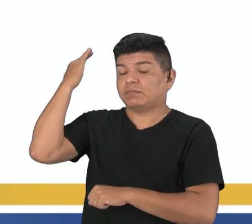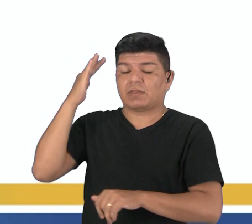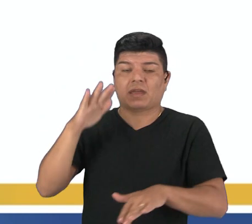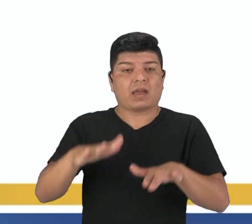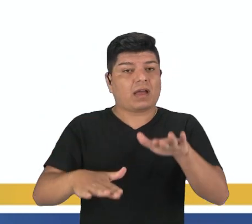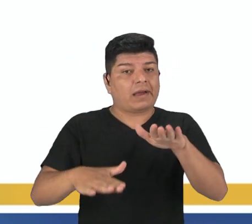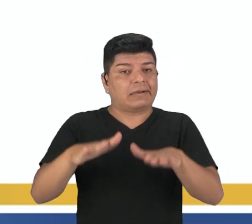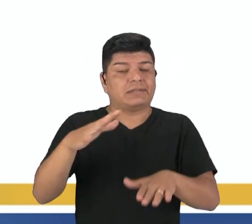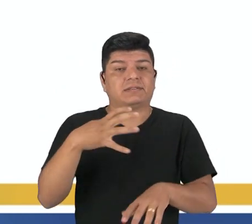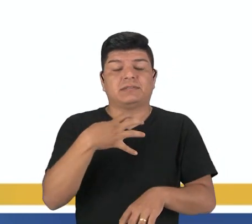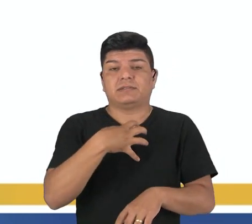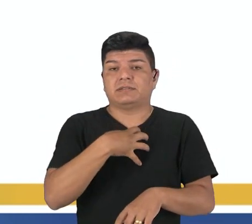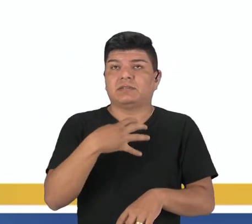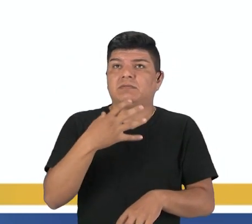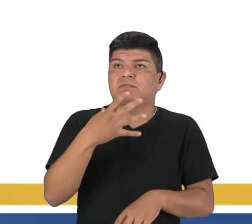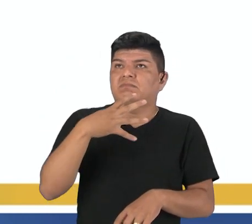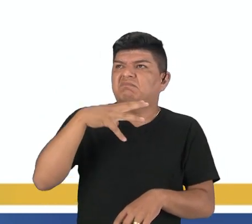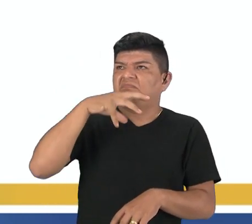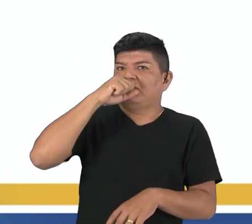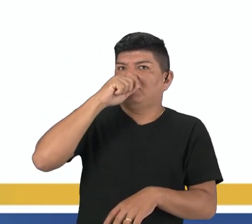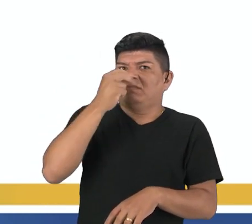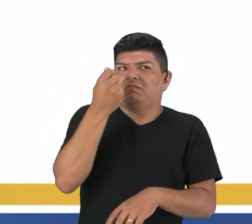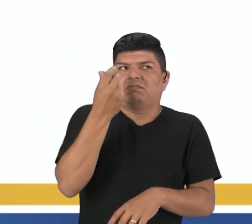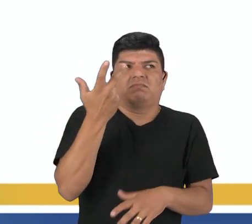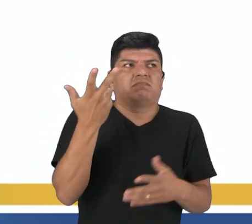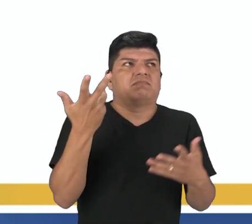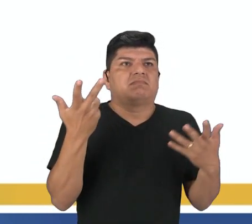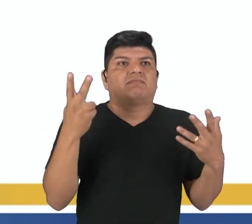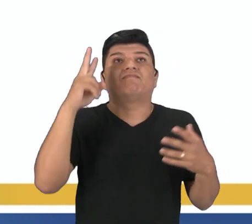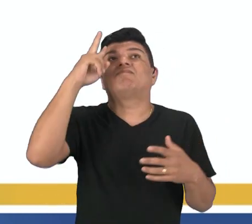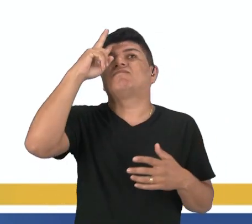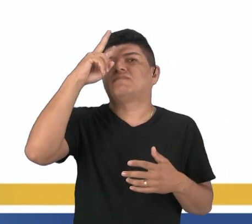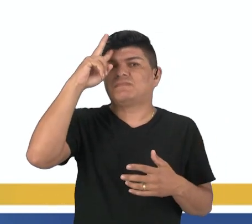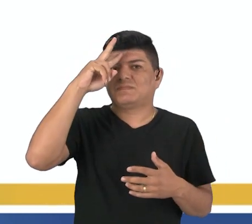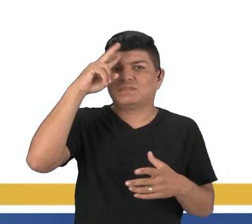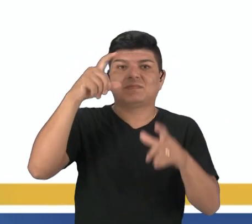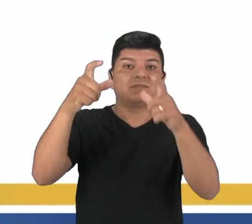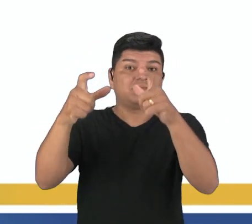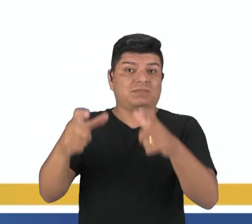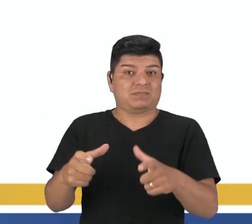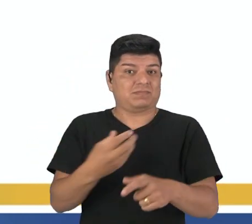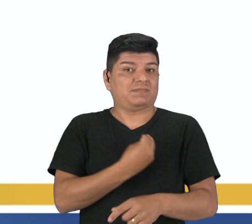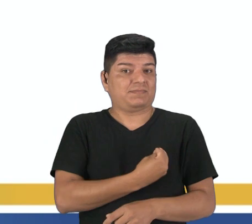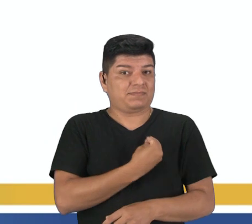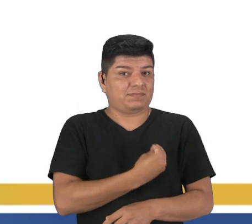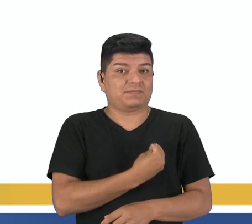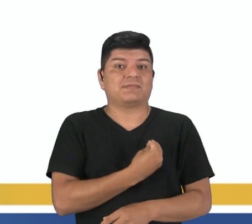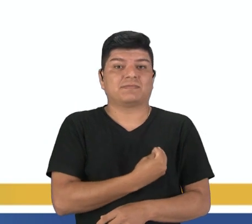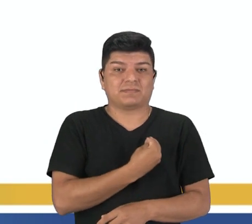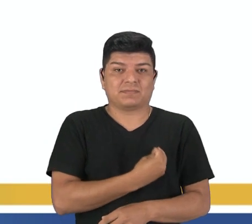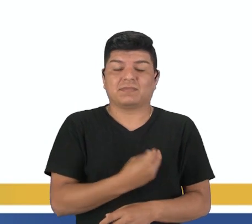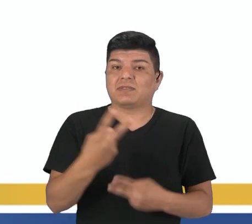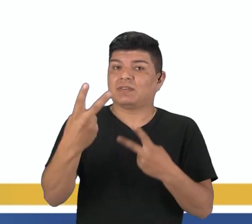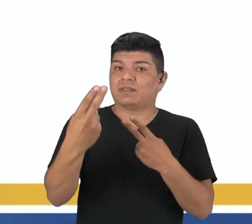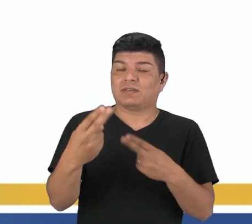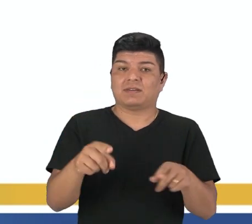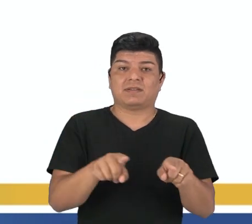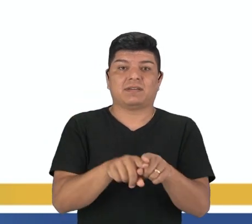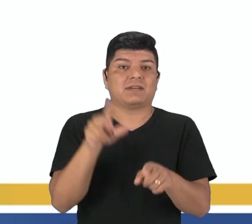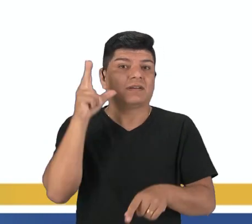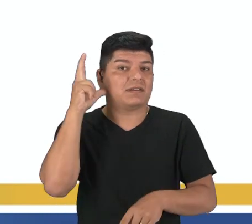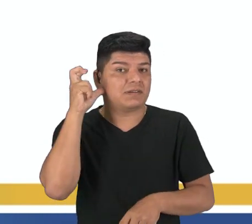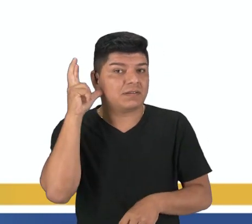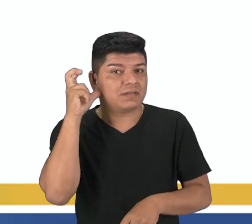você sente um odor, um cheiro de alguma coisa e te faz lembrar um lugar que você visitou. A mesma coisa com a